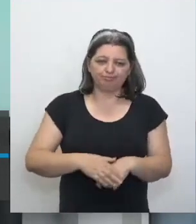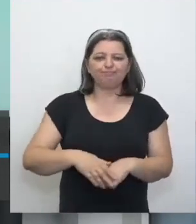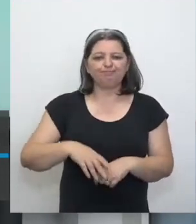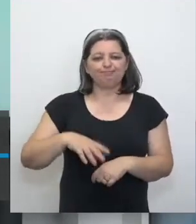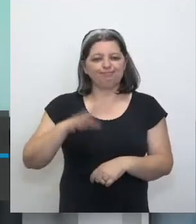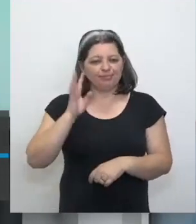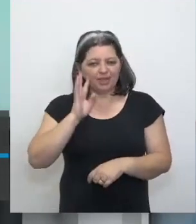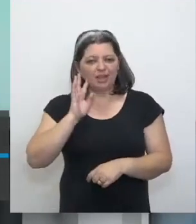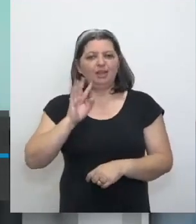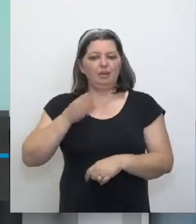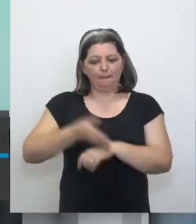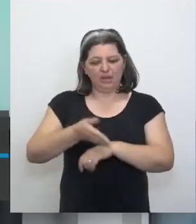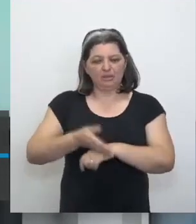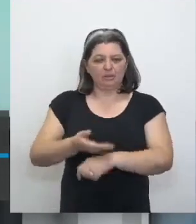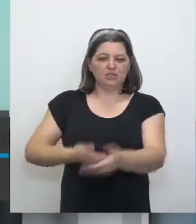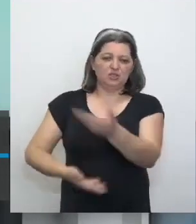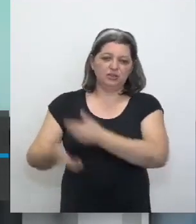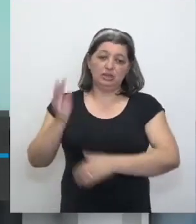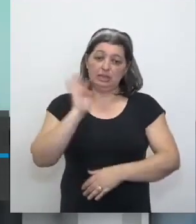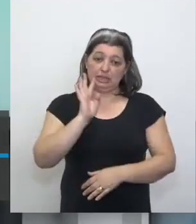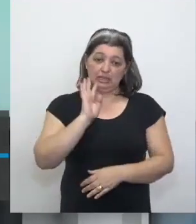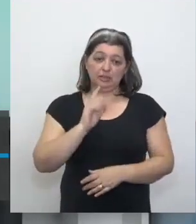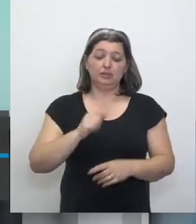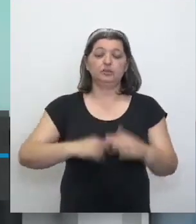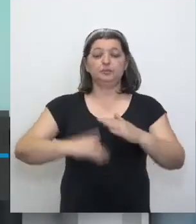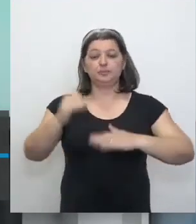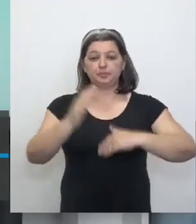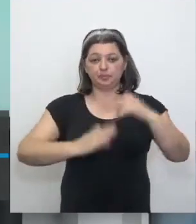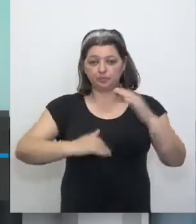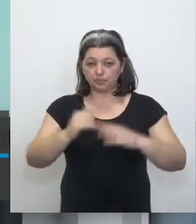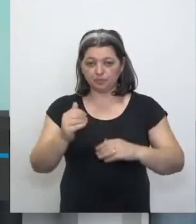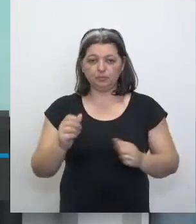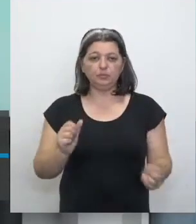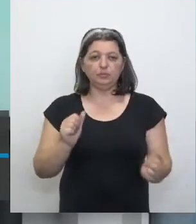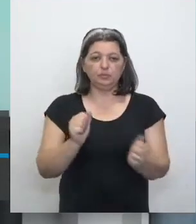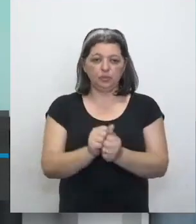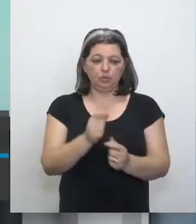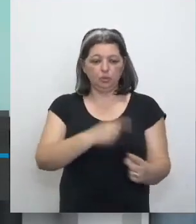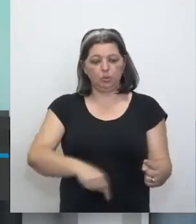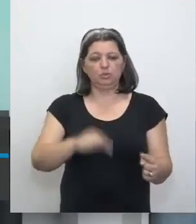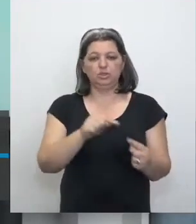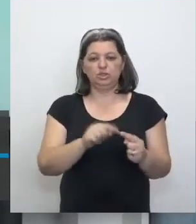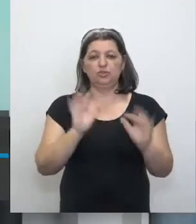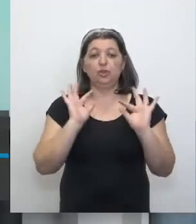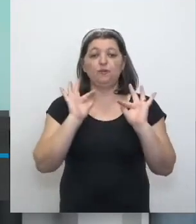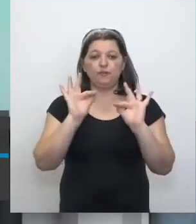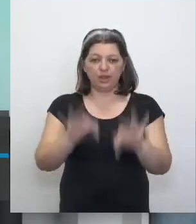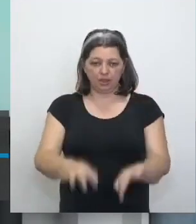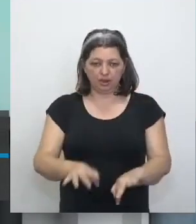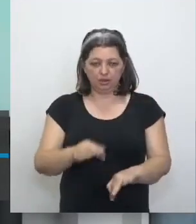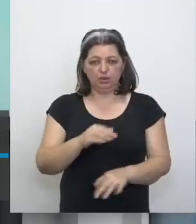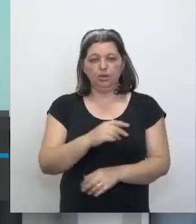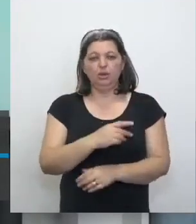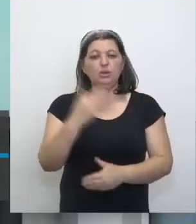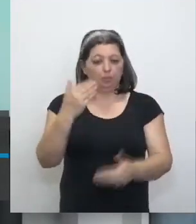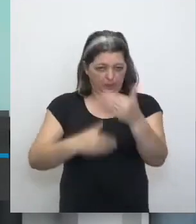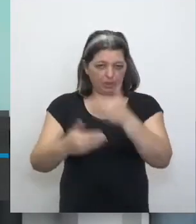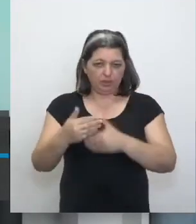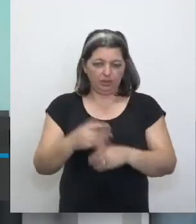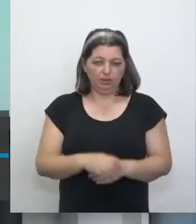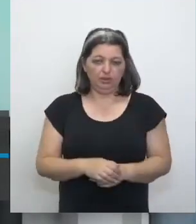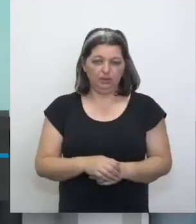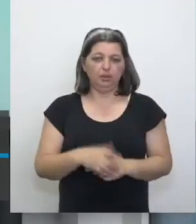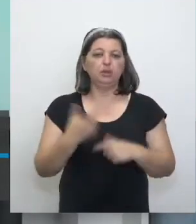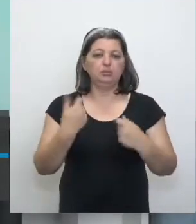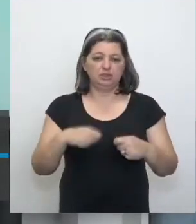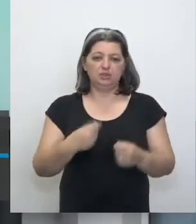bem participativa, tá bom? E não esqueçam que a habilidade dessa aula, junto com os objetivos, estão no final do PPT e para isso você precisa